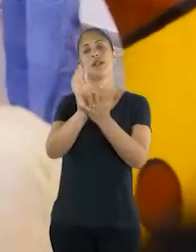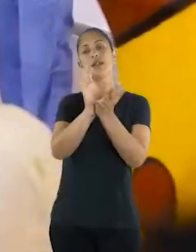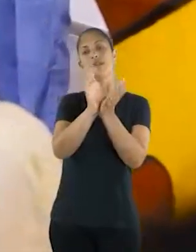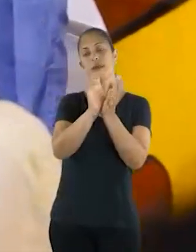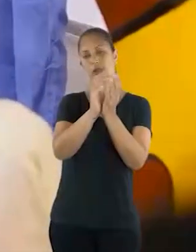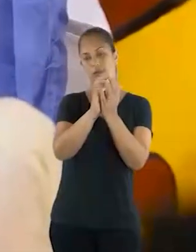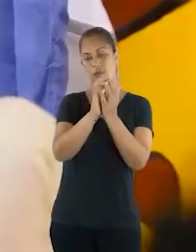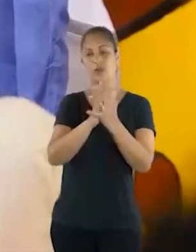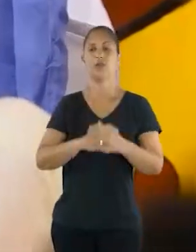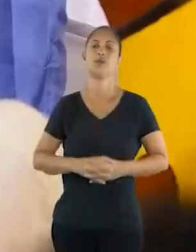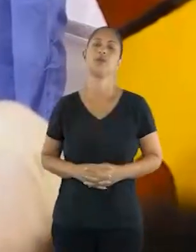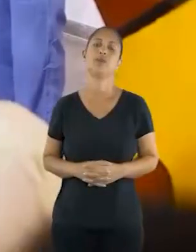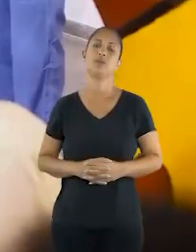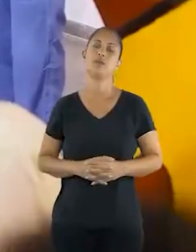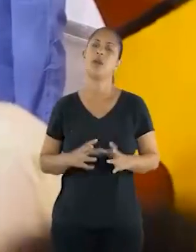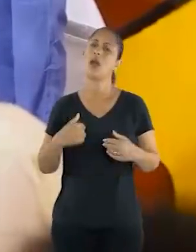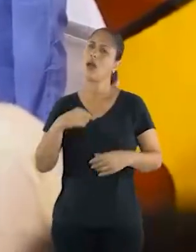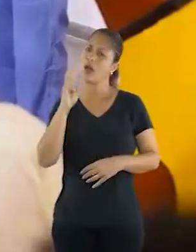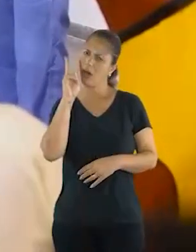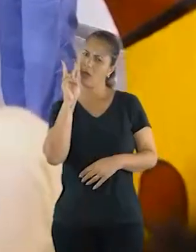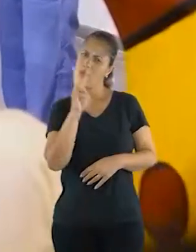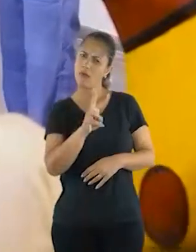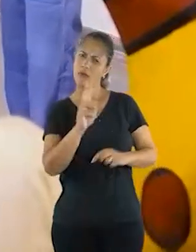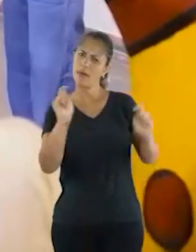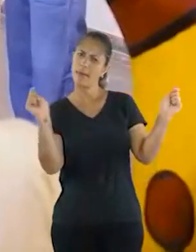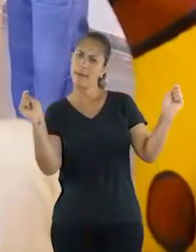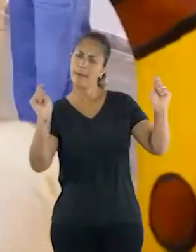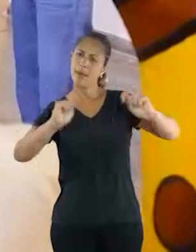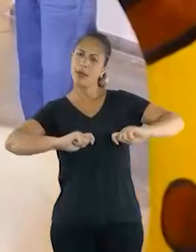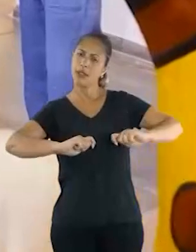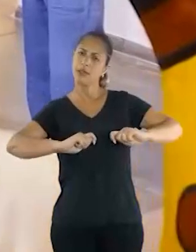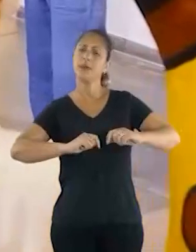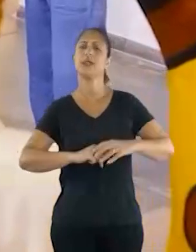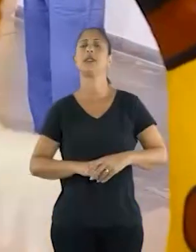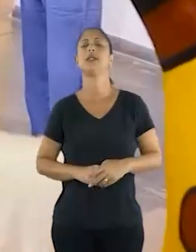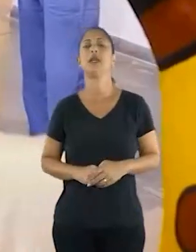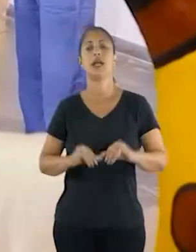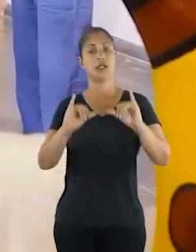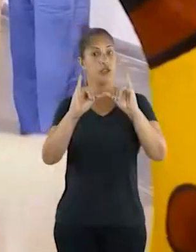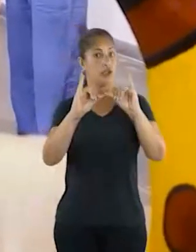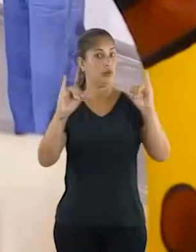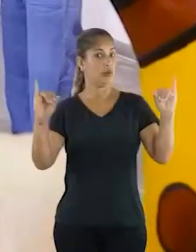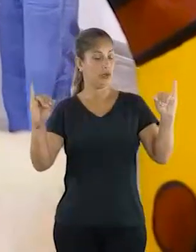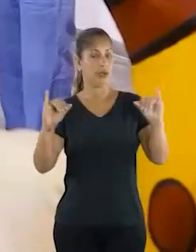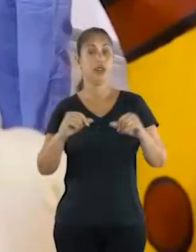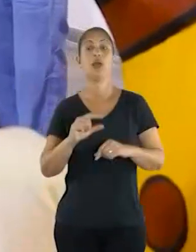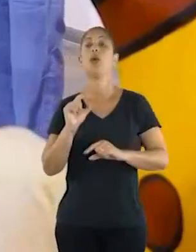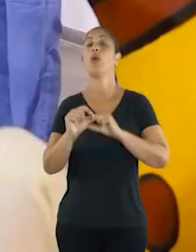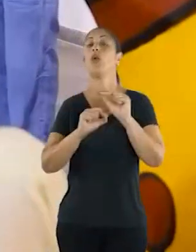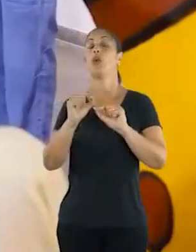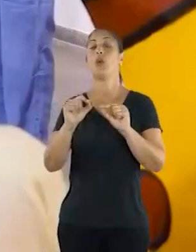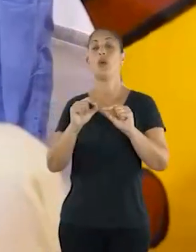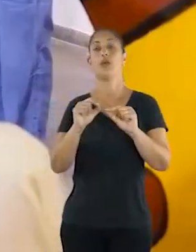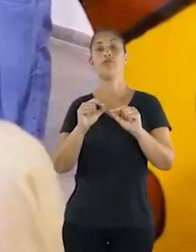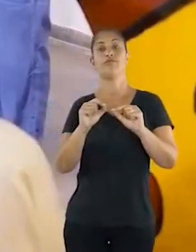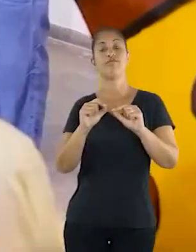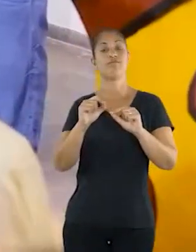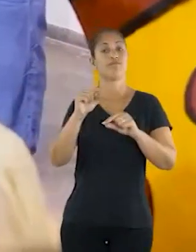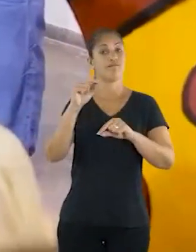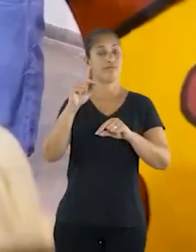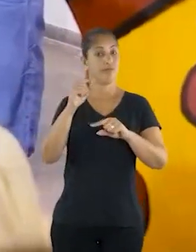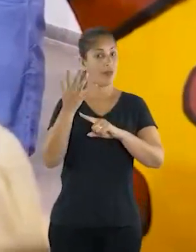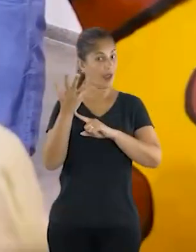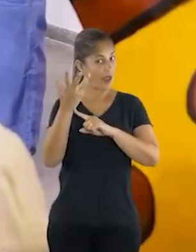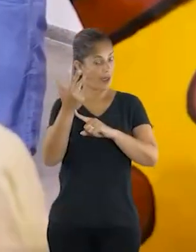Pernambuco. Aí eu vi a possibilidade de eu fazer uma exposição com obras